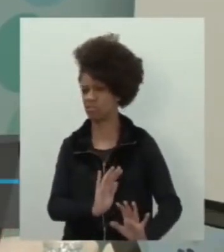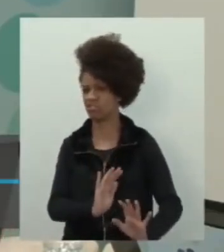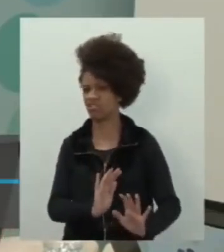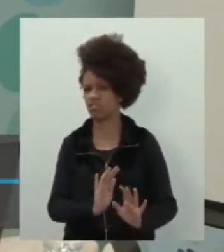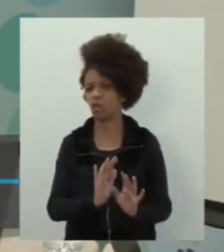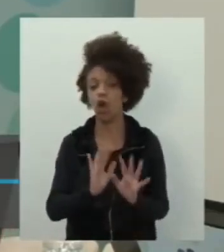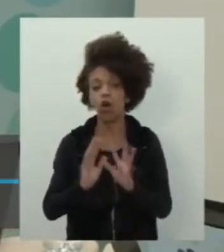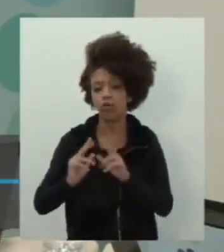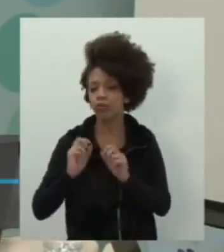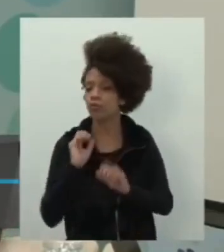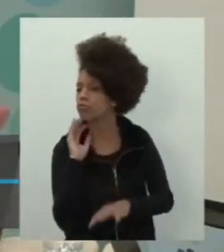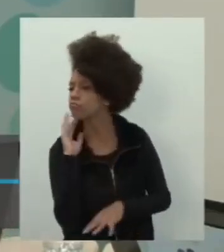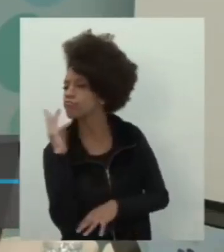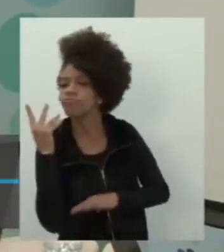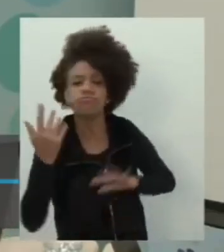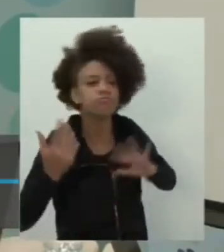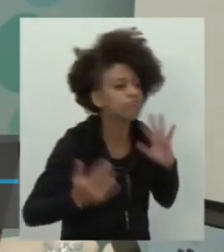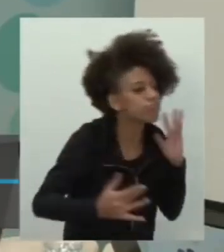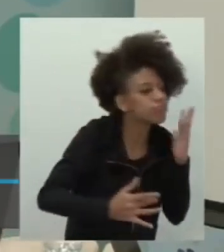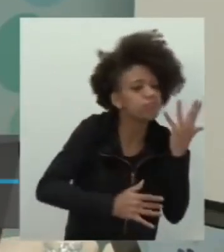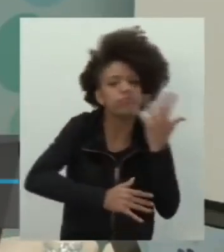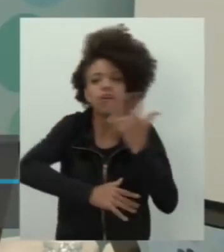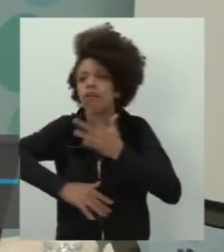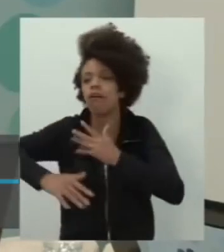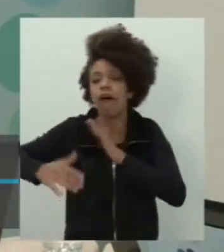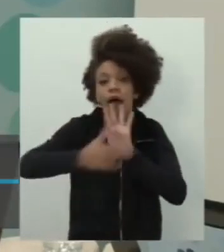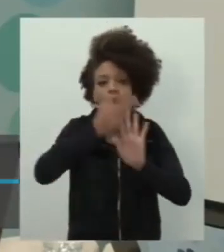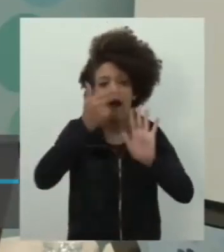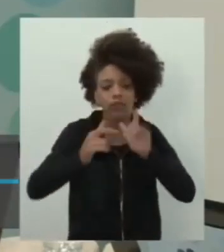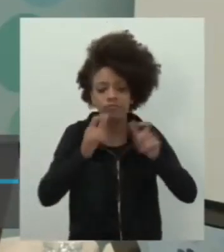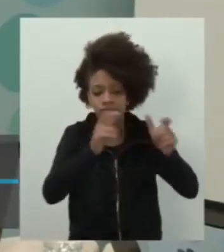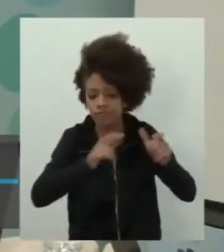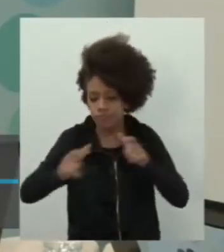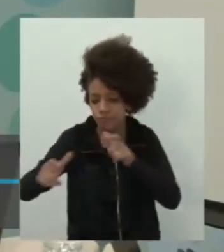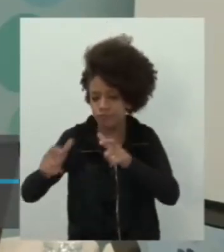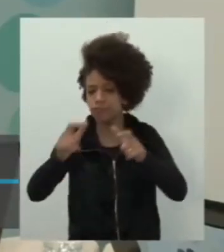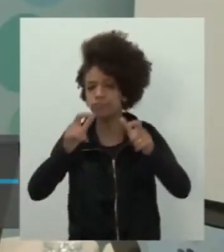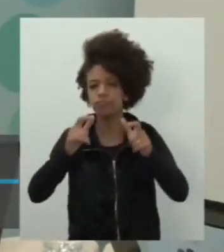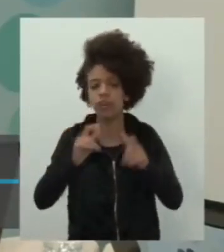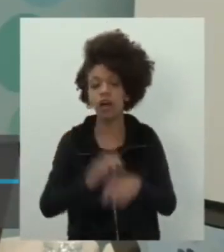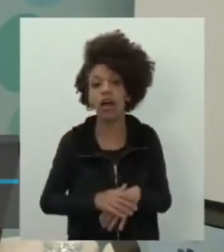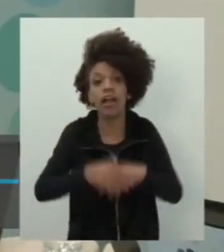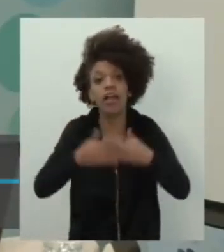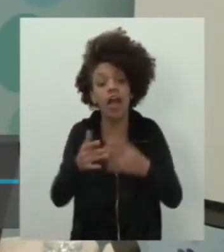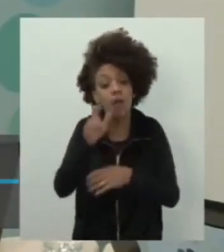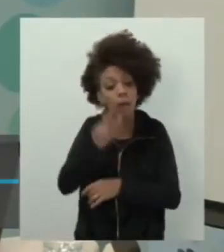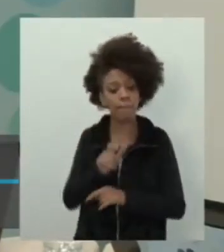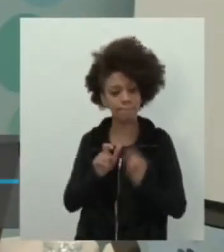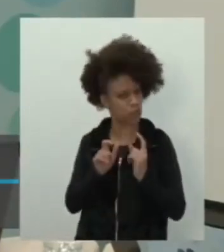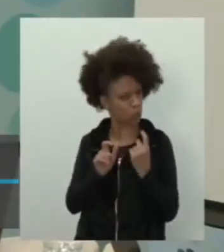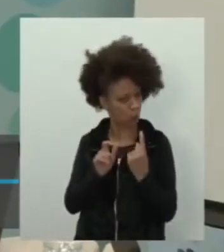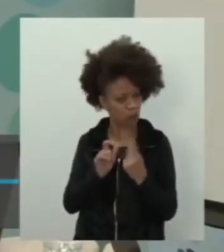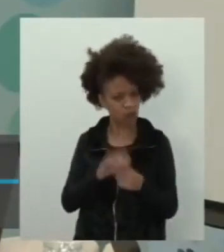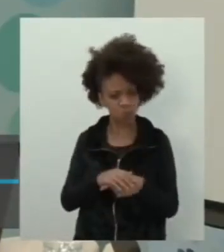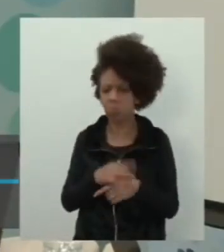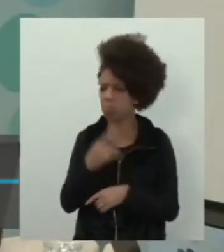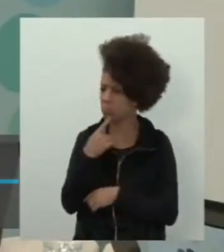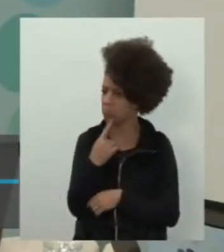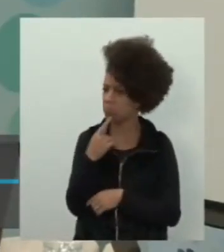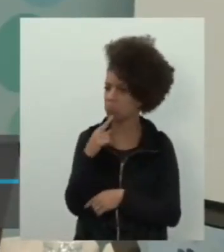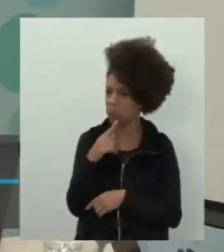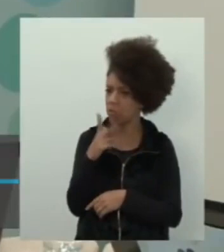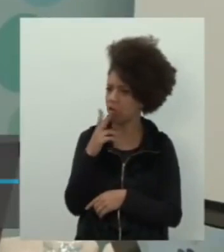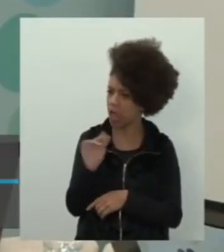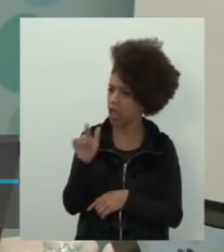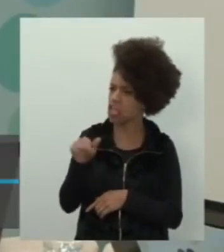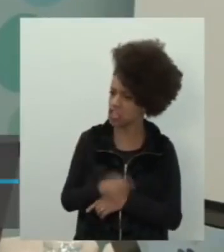com flores, né, com árvores, com campo, com natureza. Até que uma pessoa fala, pô, gostei, achei legal,